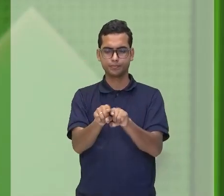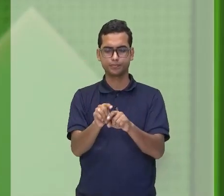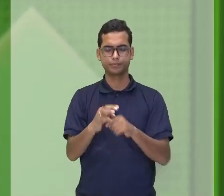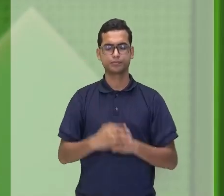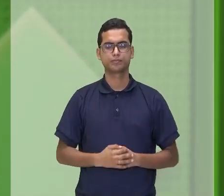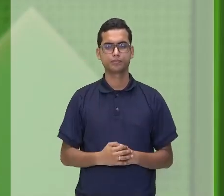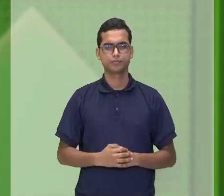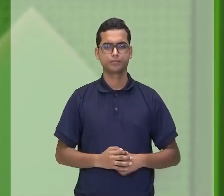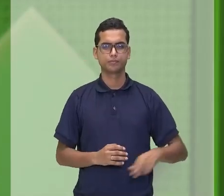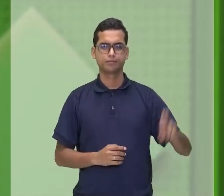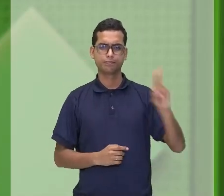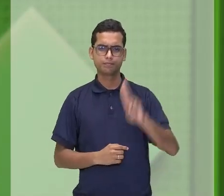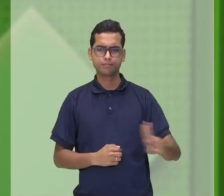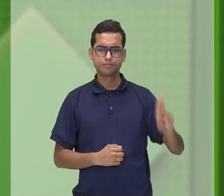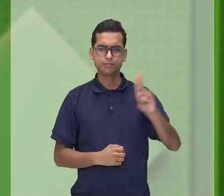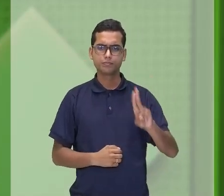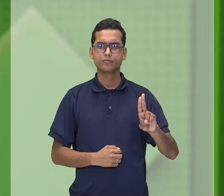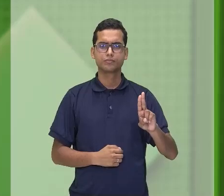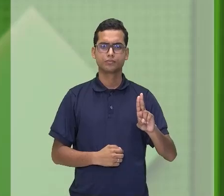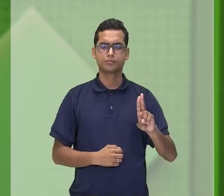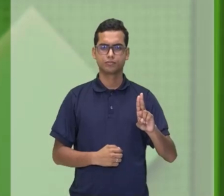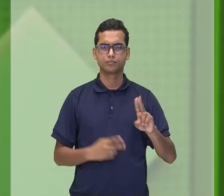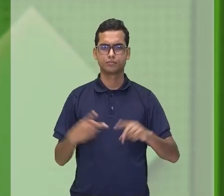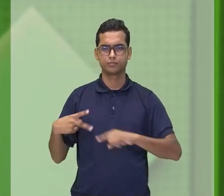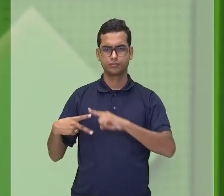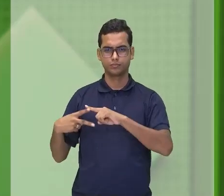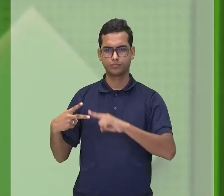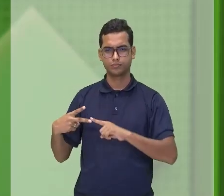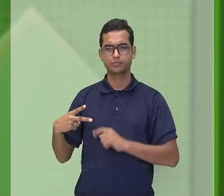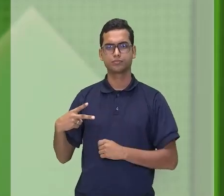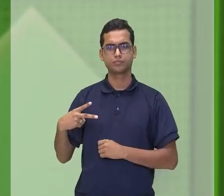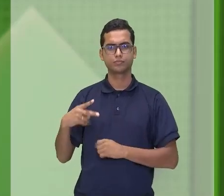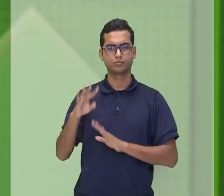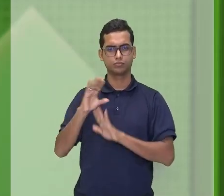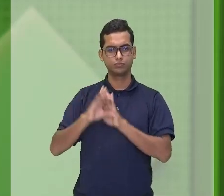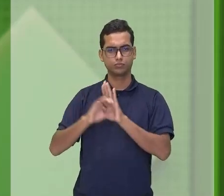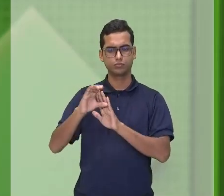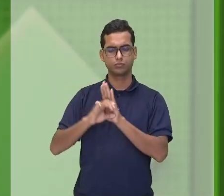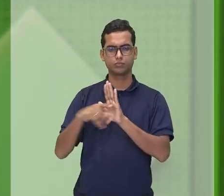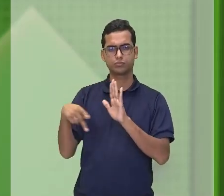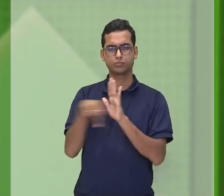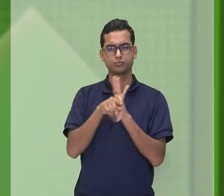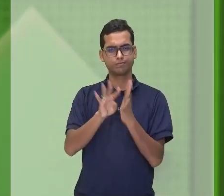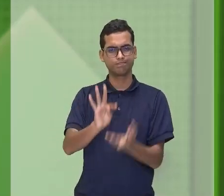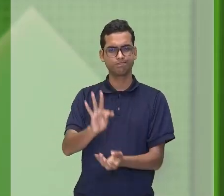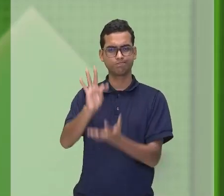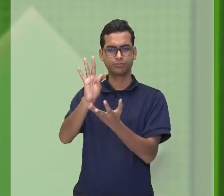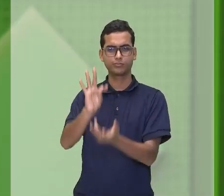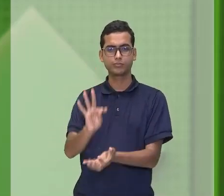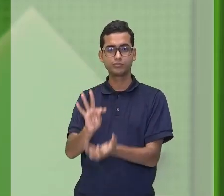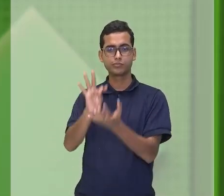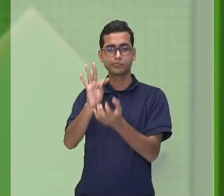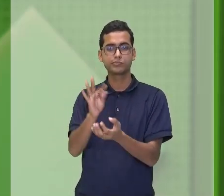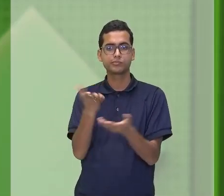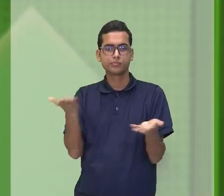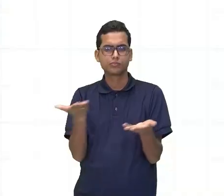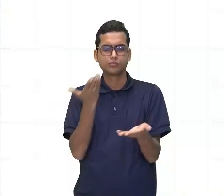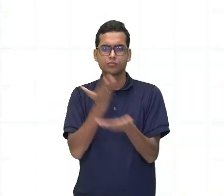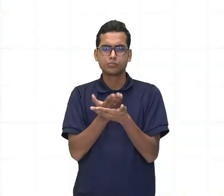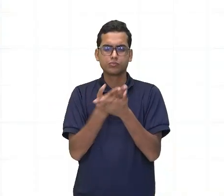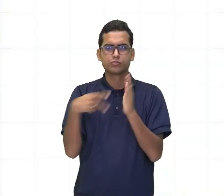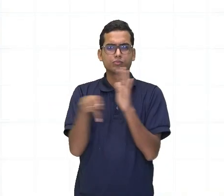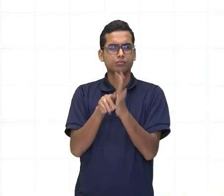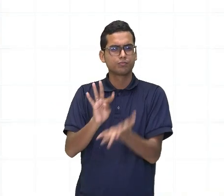utilizando ali 2 princípios da termodinâmica. Mas vamos ver um pouco mais o que é